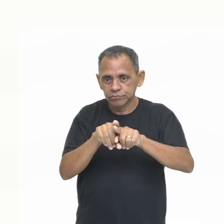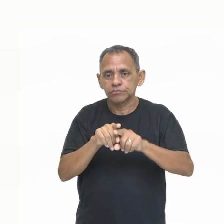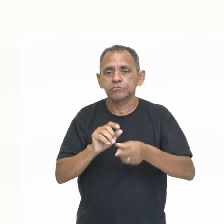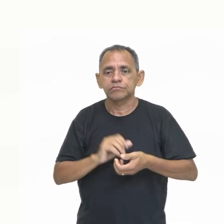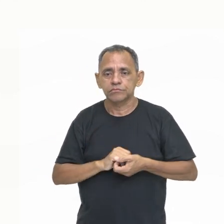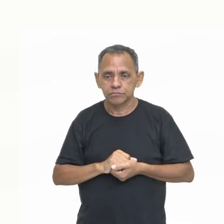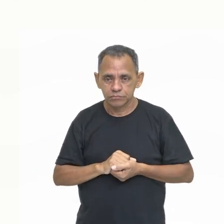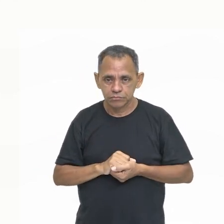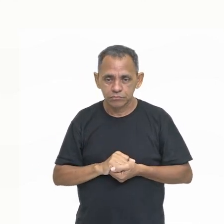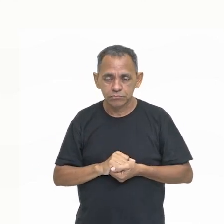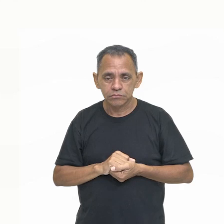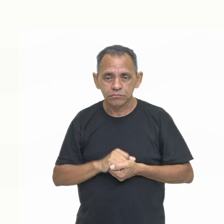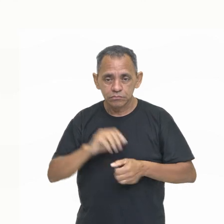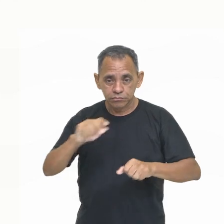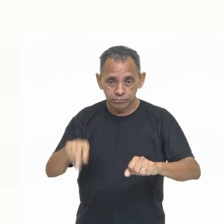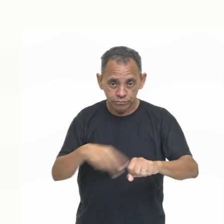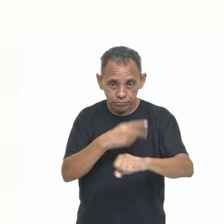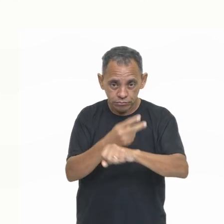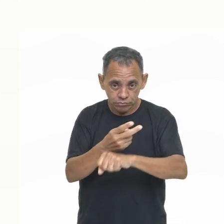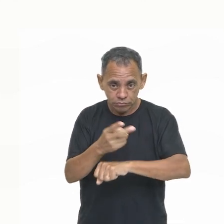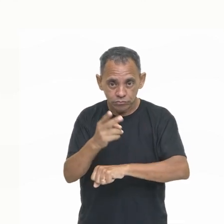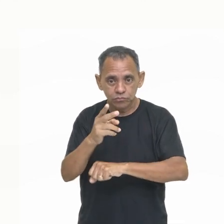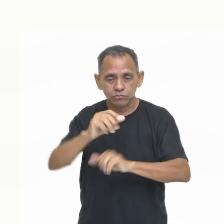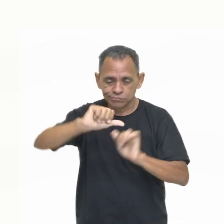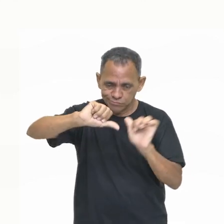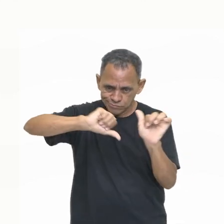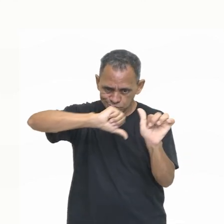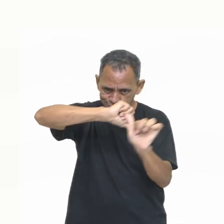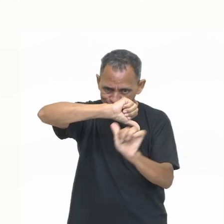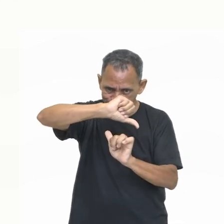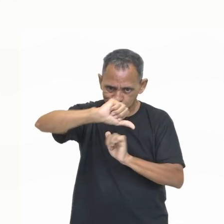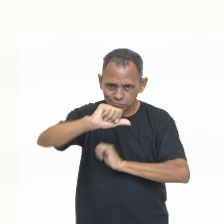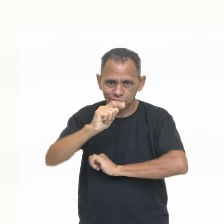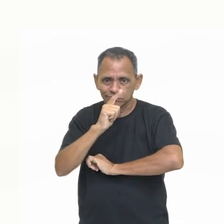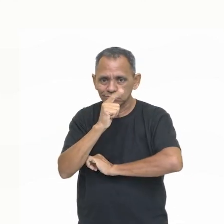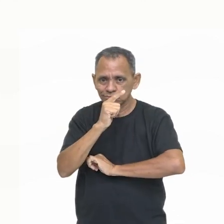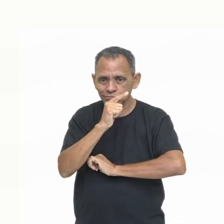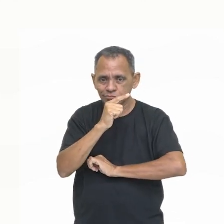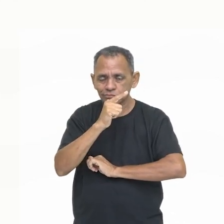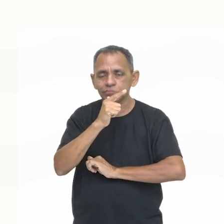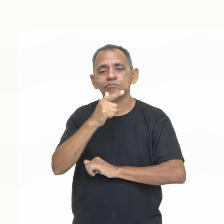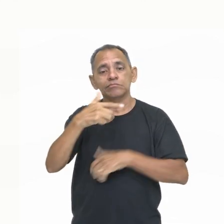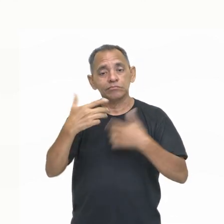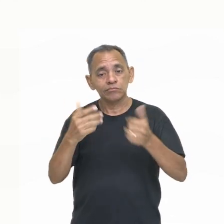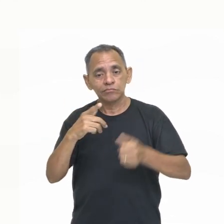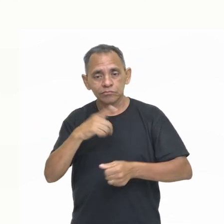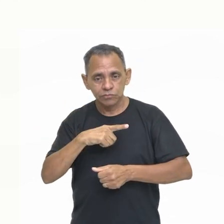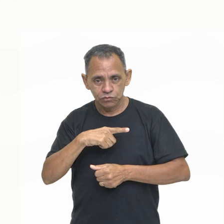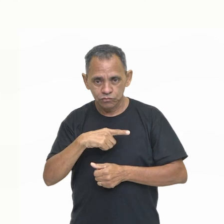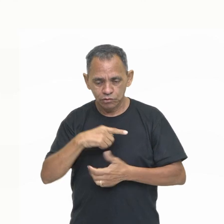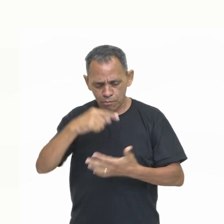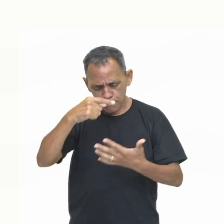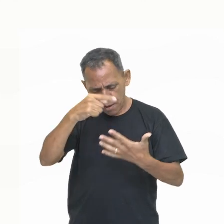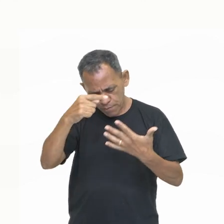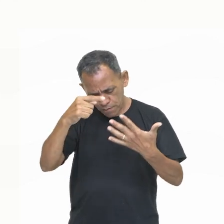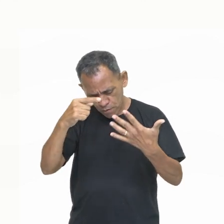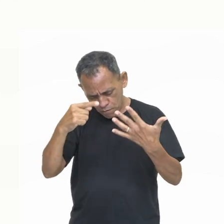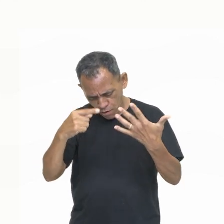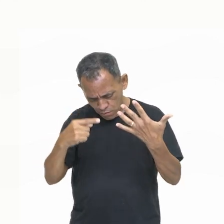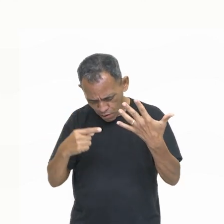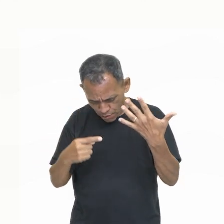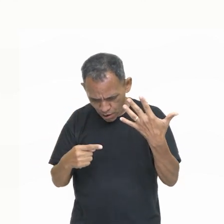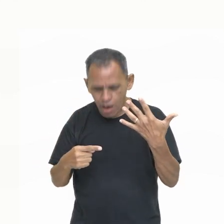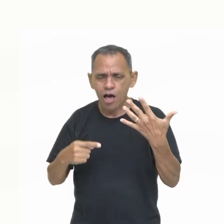a condensação da água, né? Então, tivemos todo esse